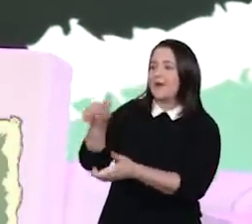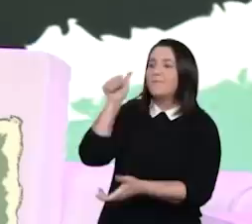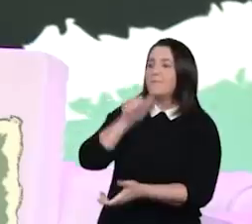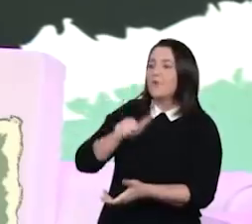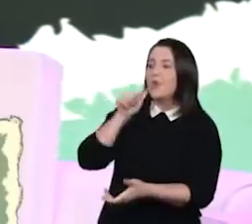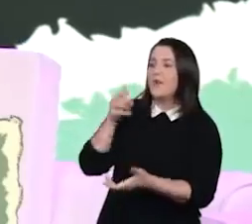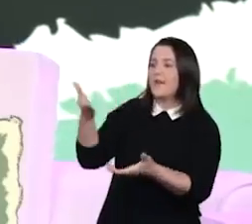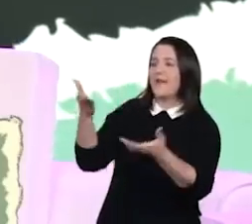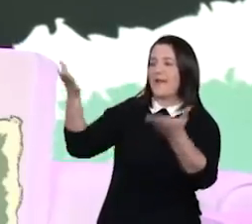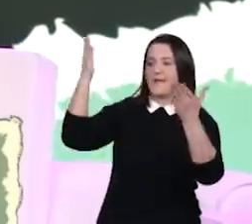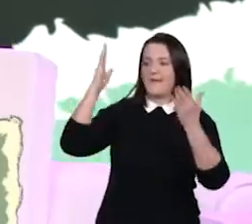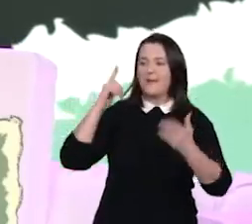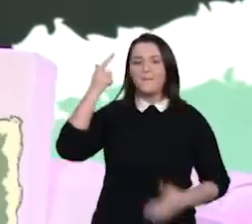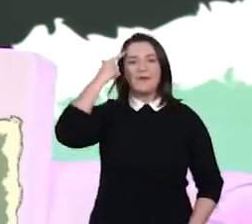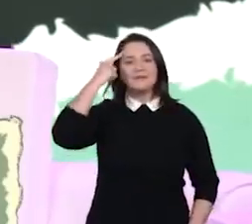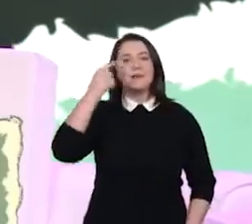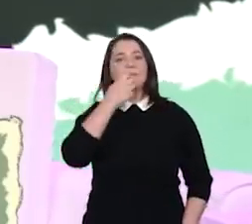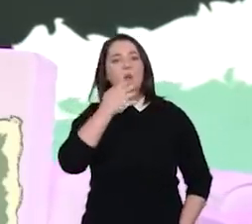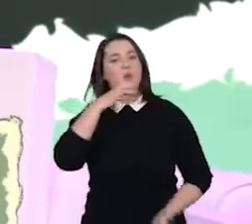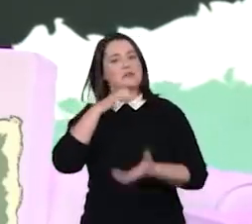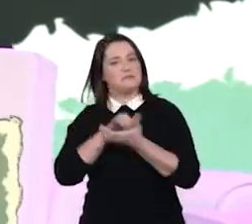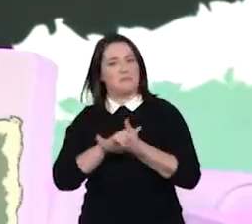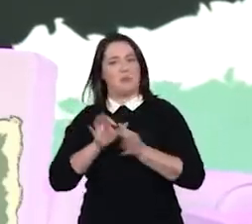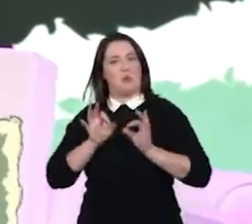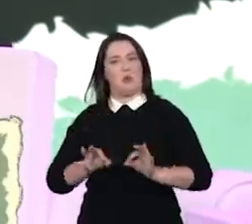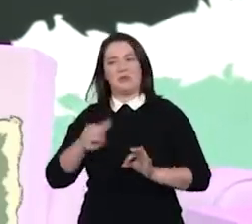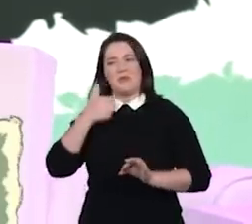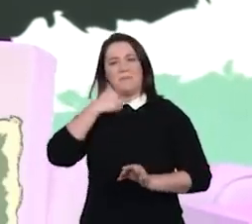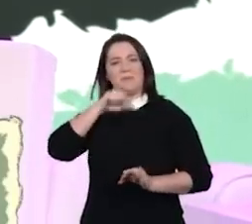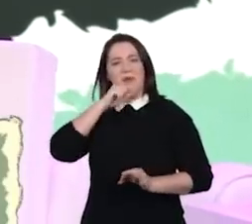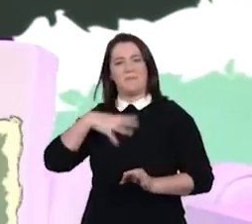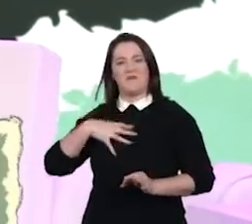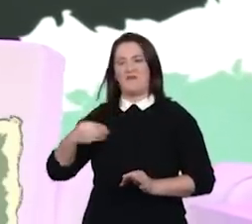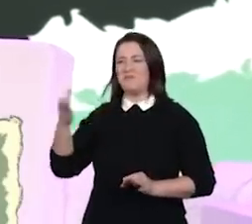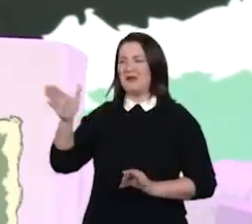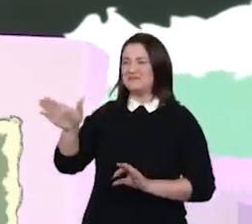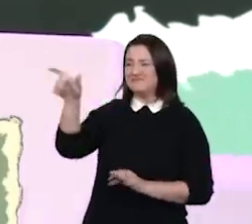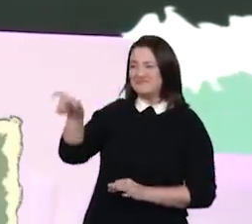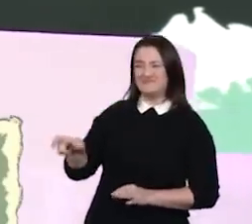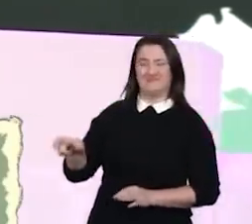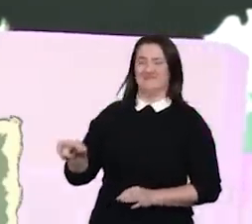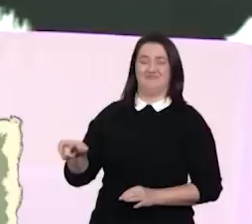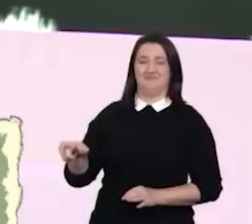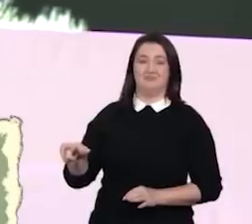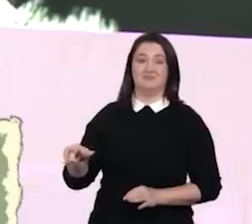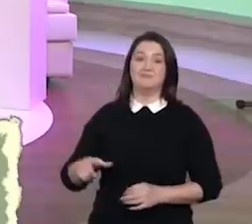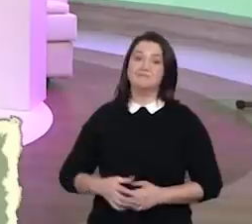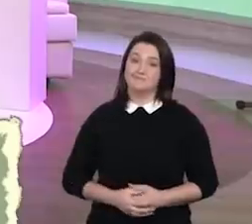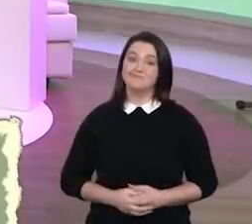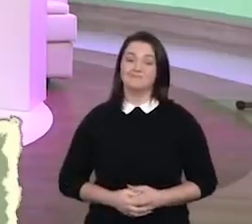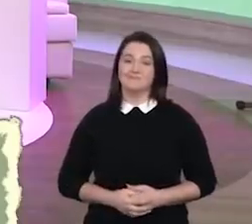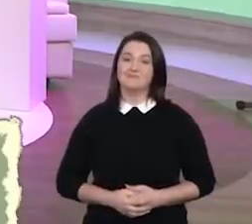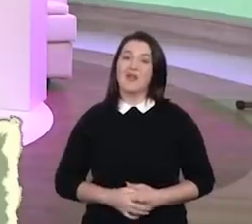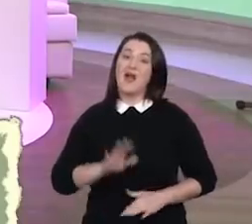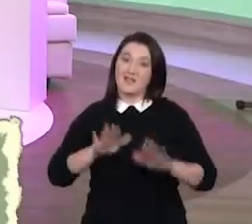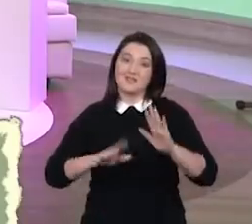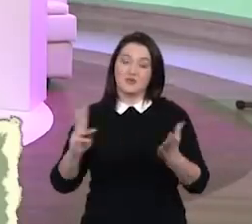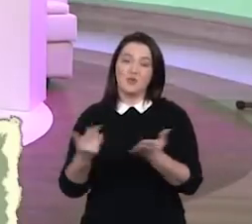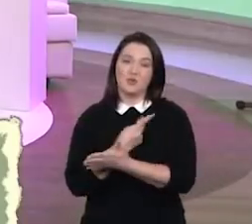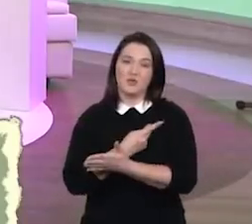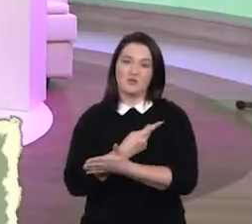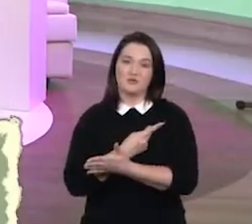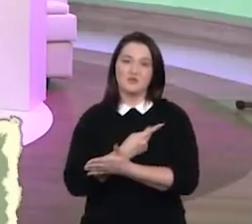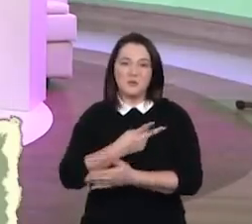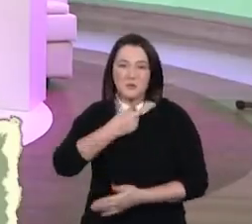dar uma boa esposa e mãe dos meus filhos? Muitas vezes essas coisas acontecem. Muitas vezes as pessoas